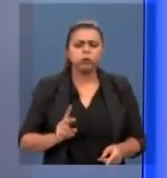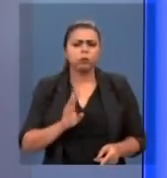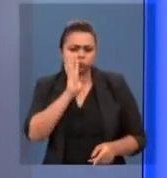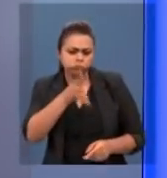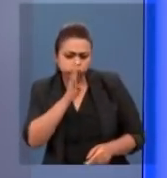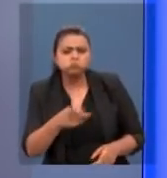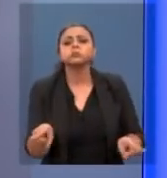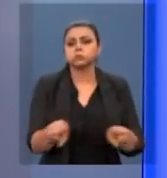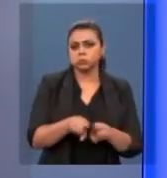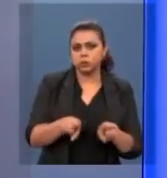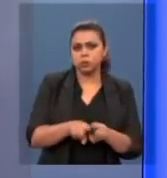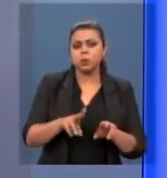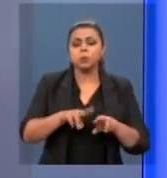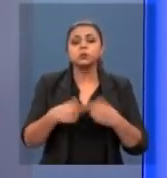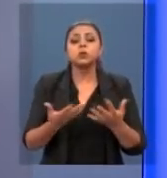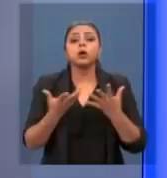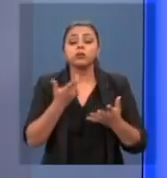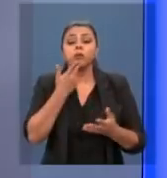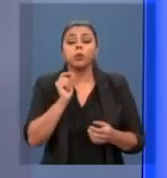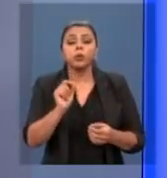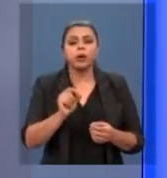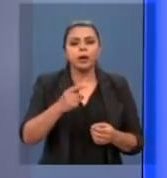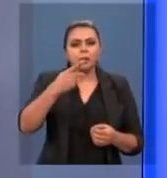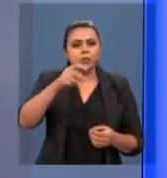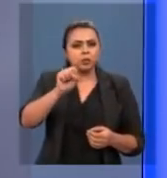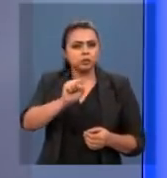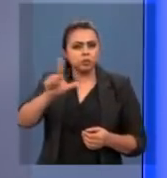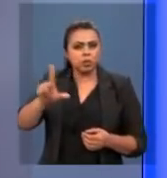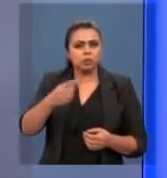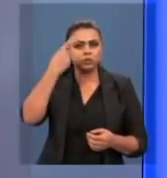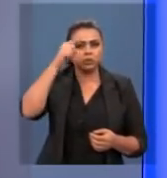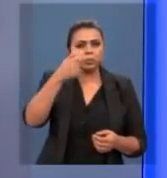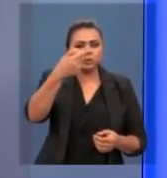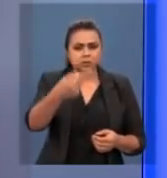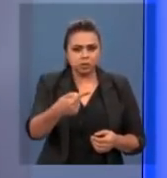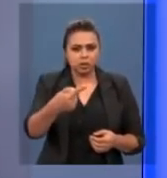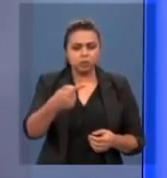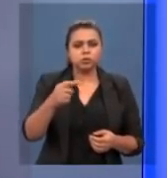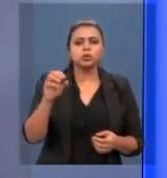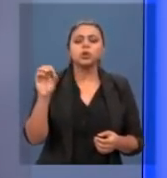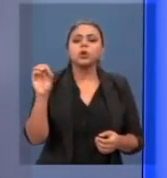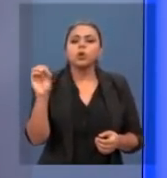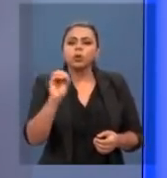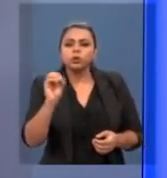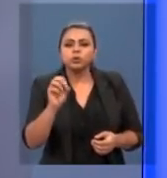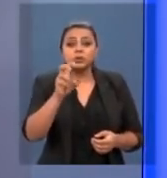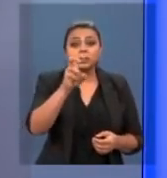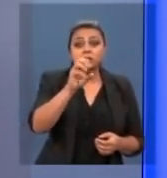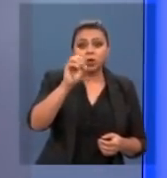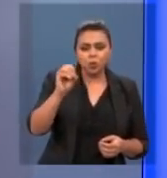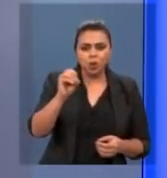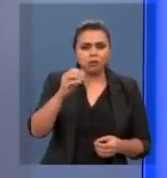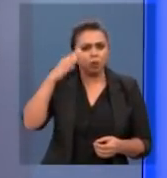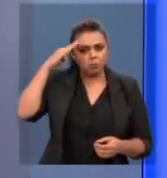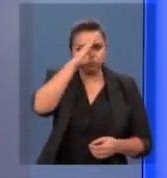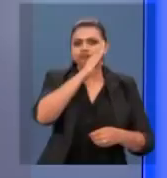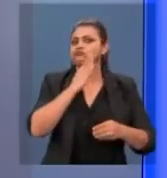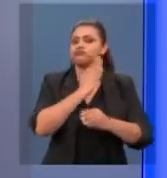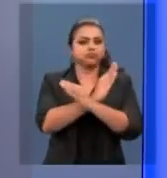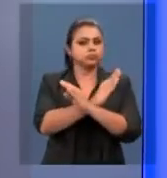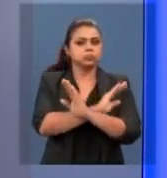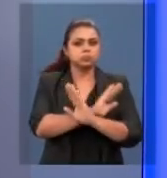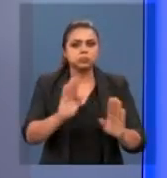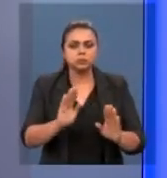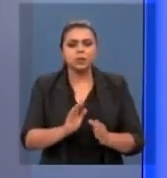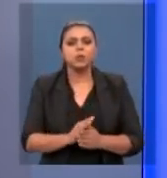quero dizer que não pessoal no dia 7 de outubro é 50 e ele não pra garantir